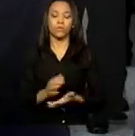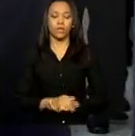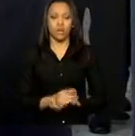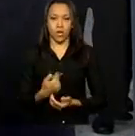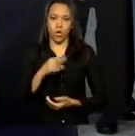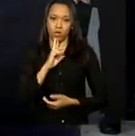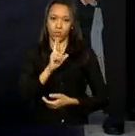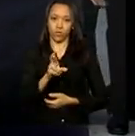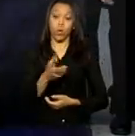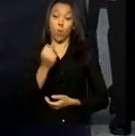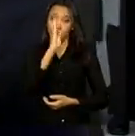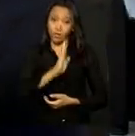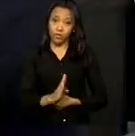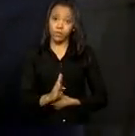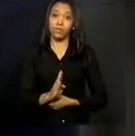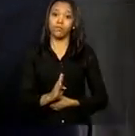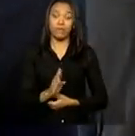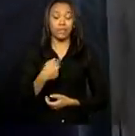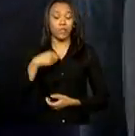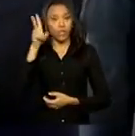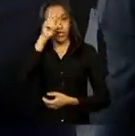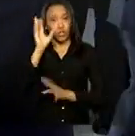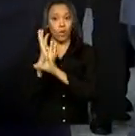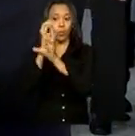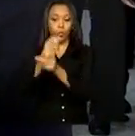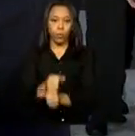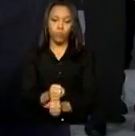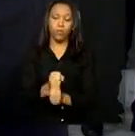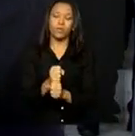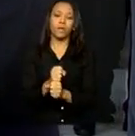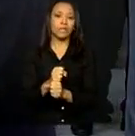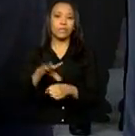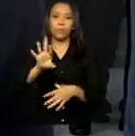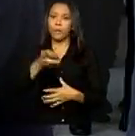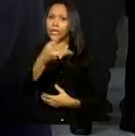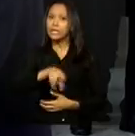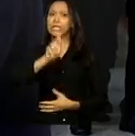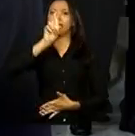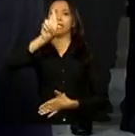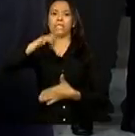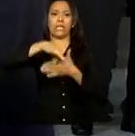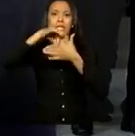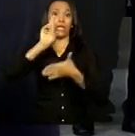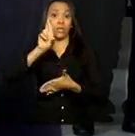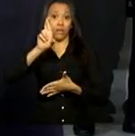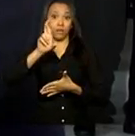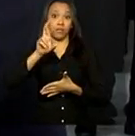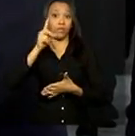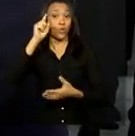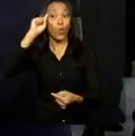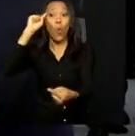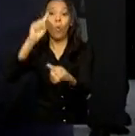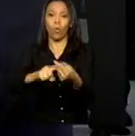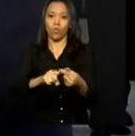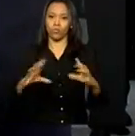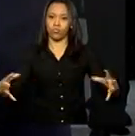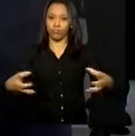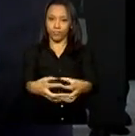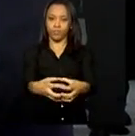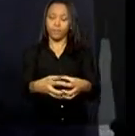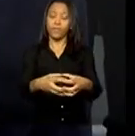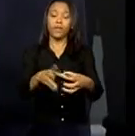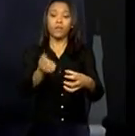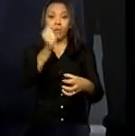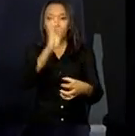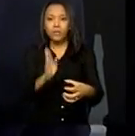pode representar e historicamente representa um tipo de liderança baseado no consenso. Isso quer dizer o quê? A diplomacia brasileira